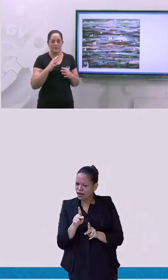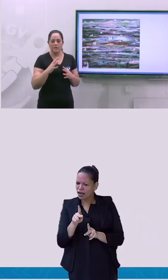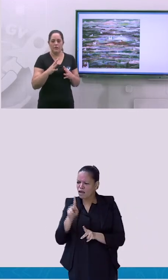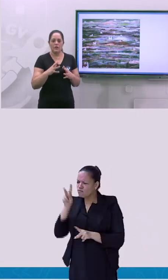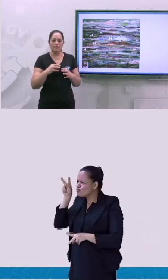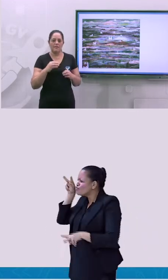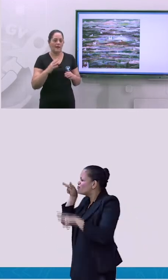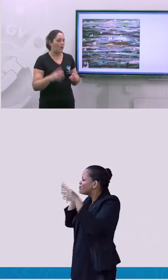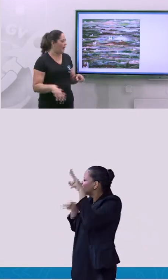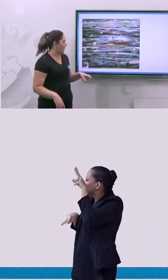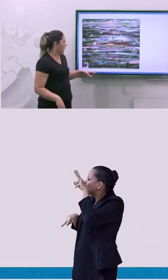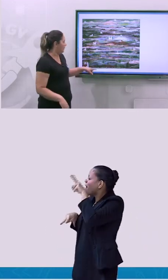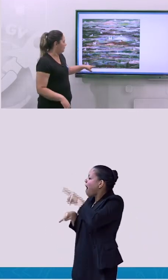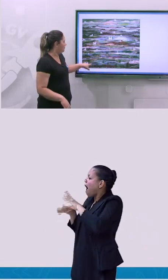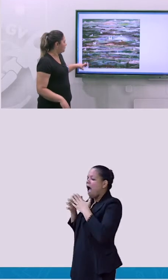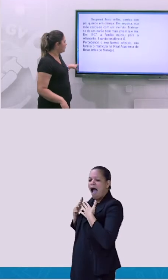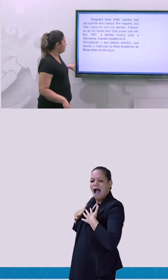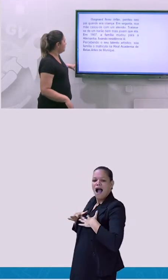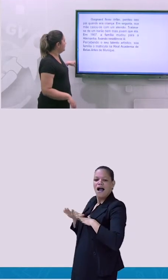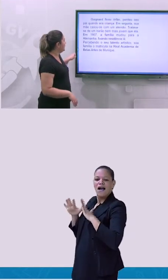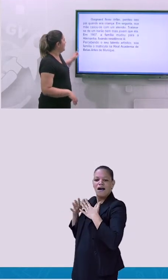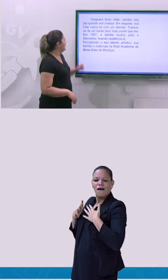visualizar esse infinito, essa calmaria.